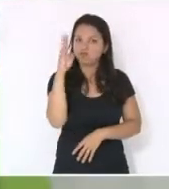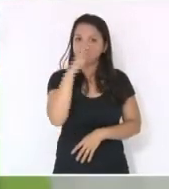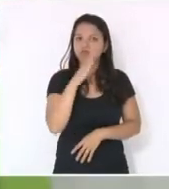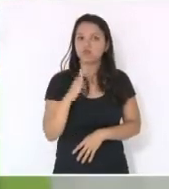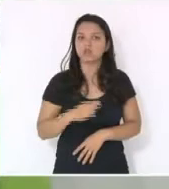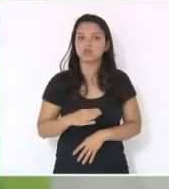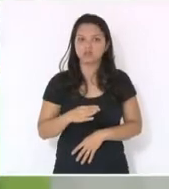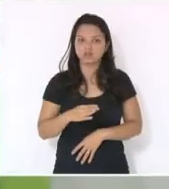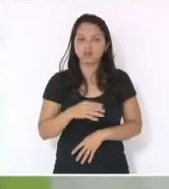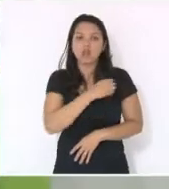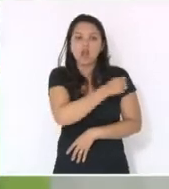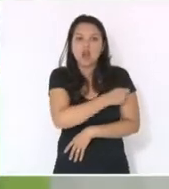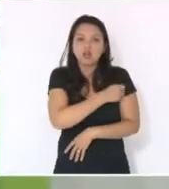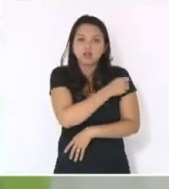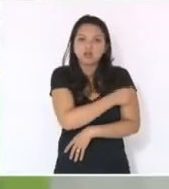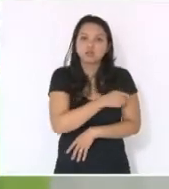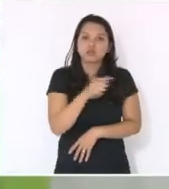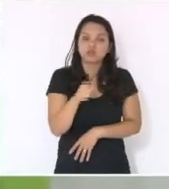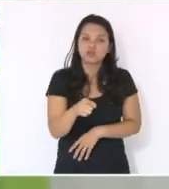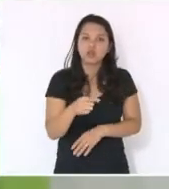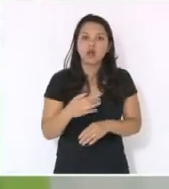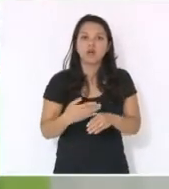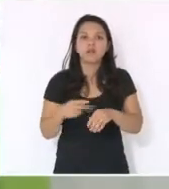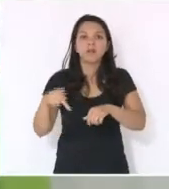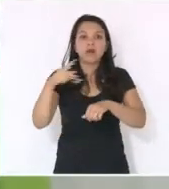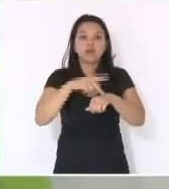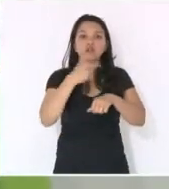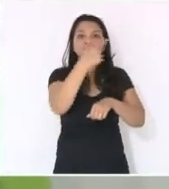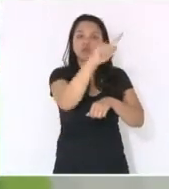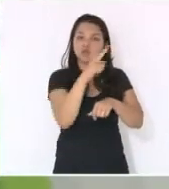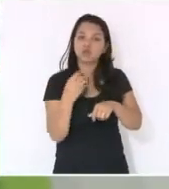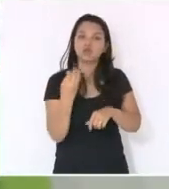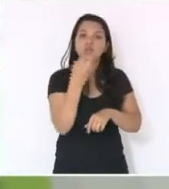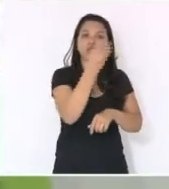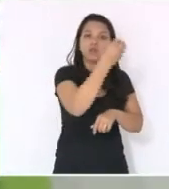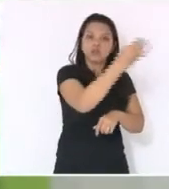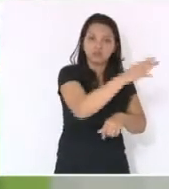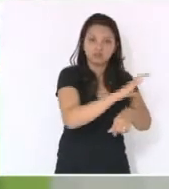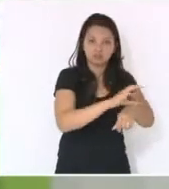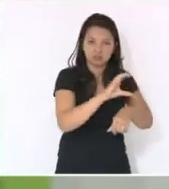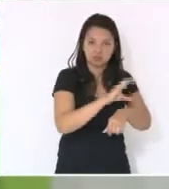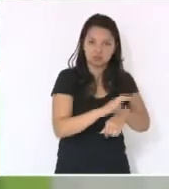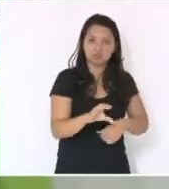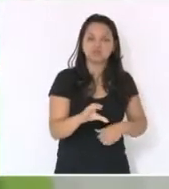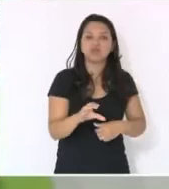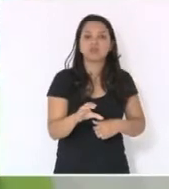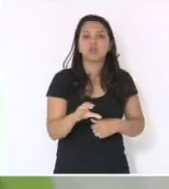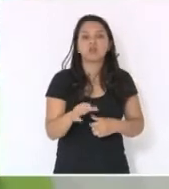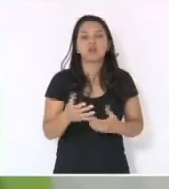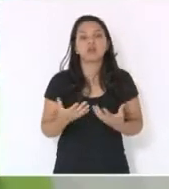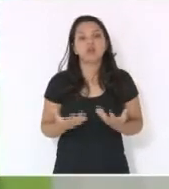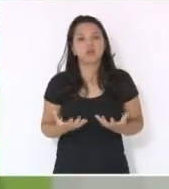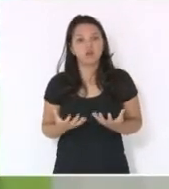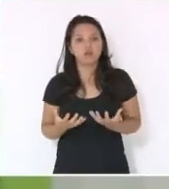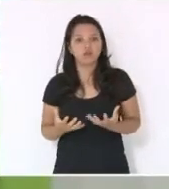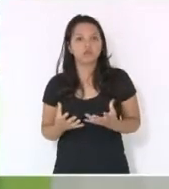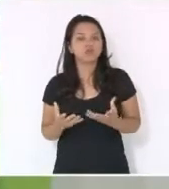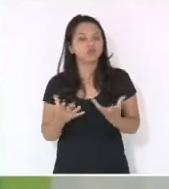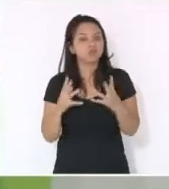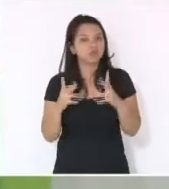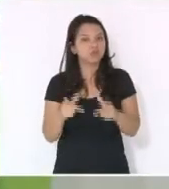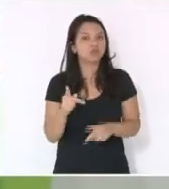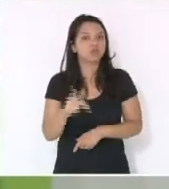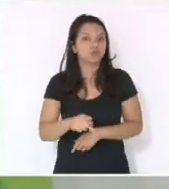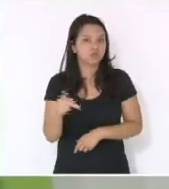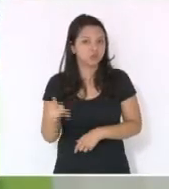alunos fazendo intercâmbio no exterior. Desejar a todos os seus professores,